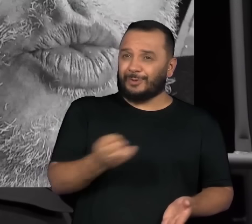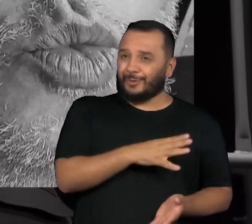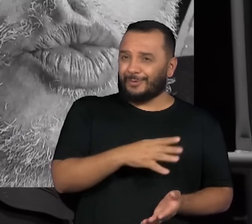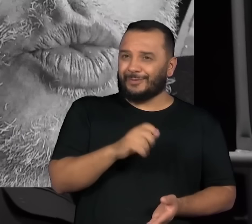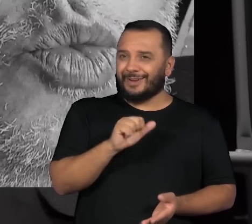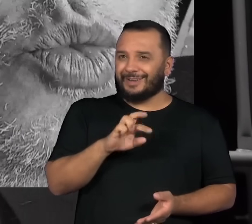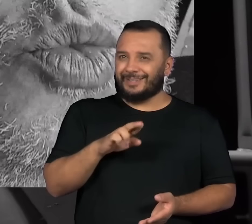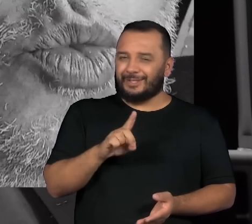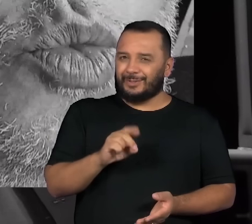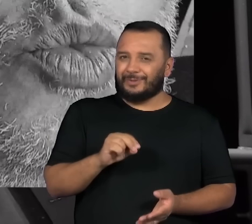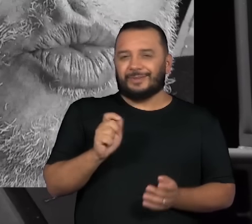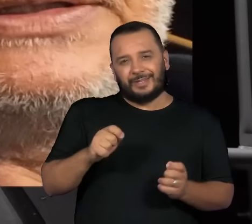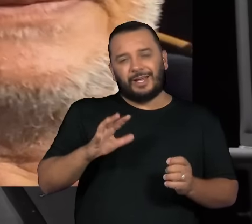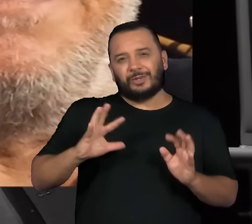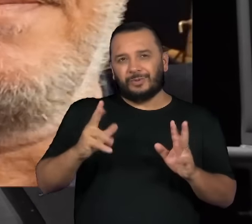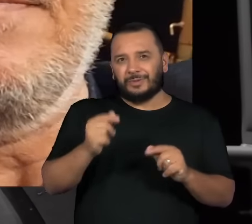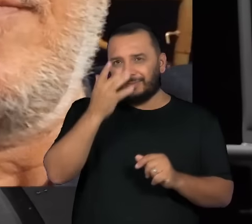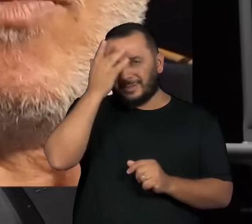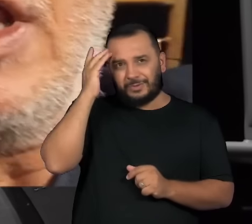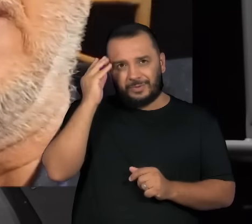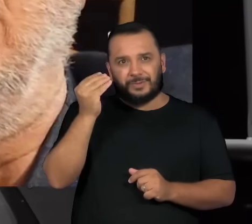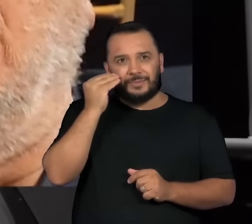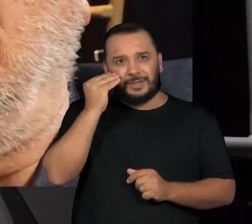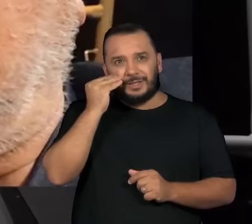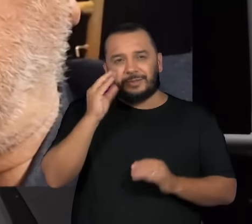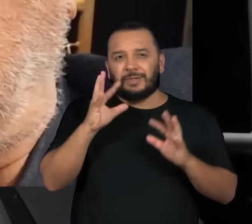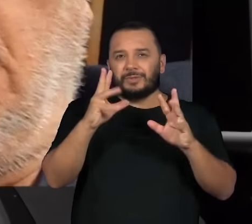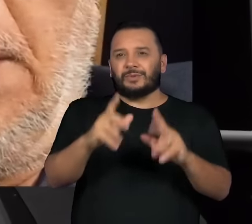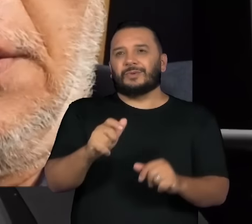Arlinders. Tem espaço para todo mundo. Um beijo para todos